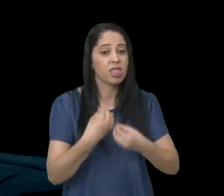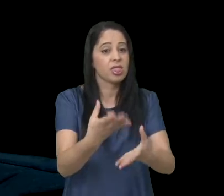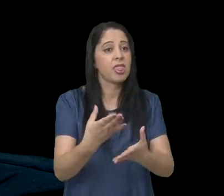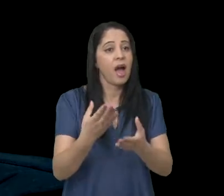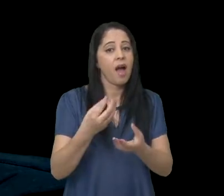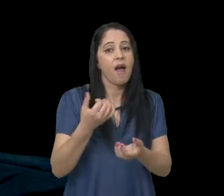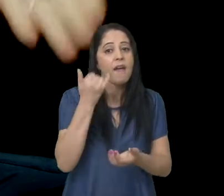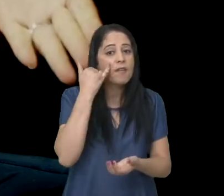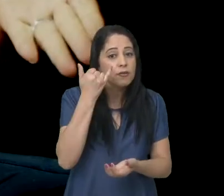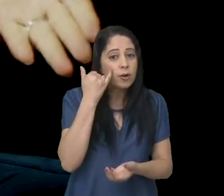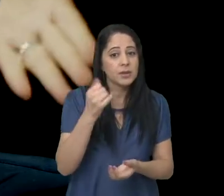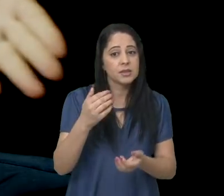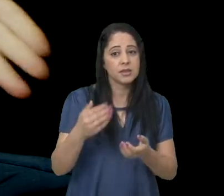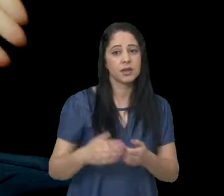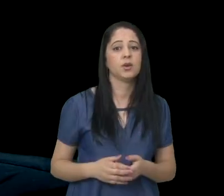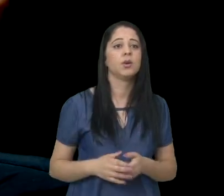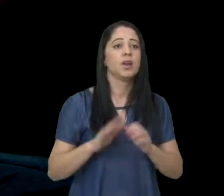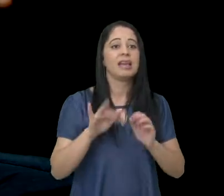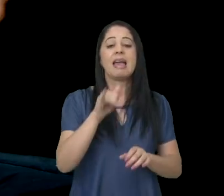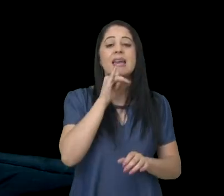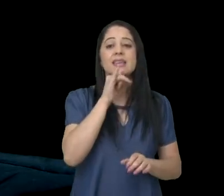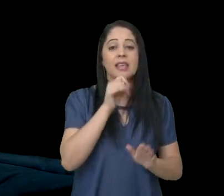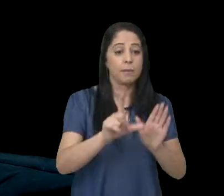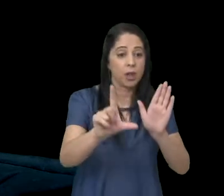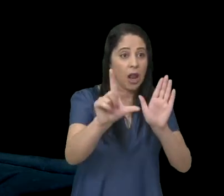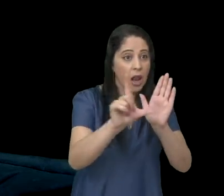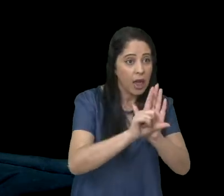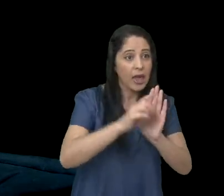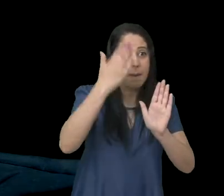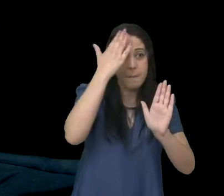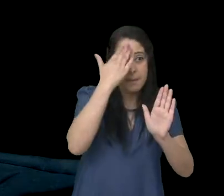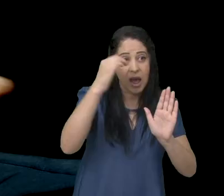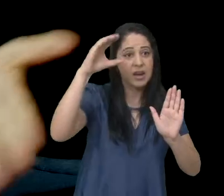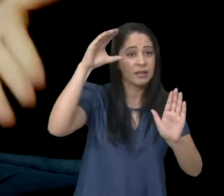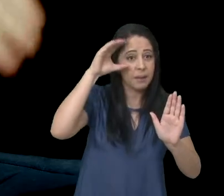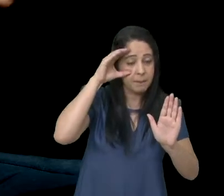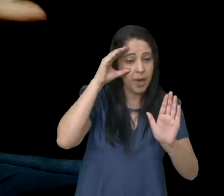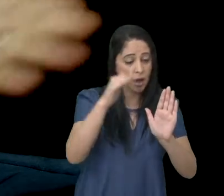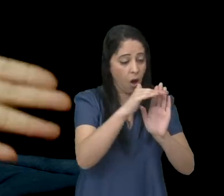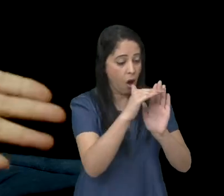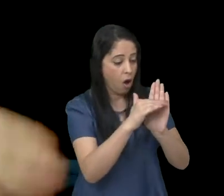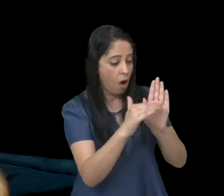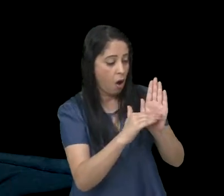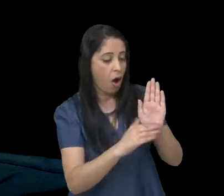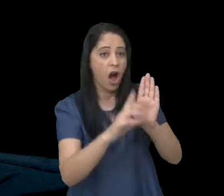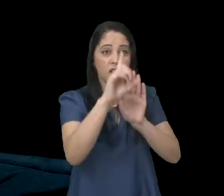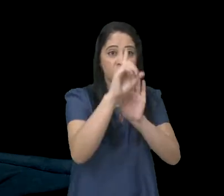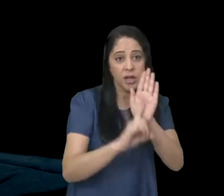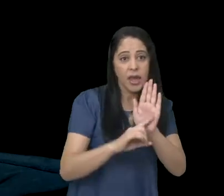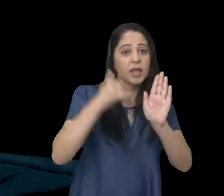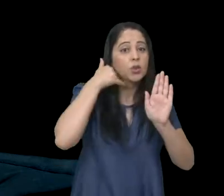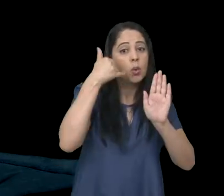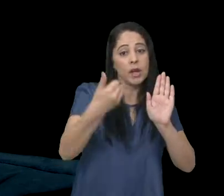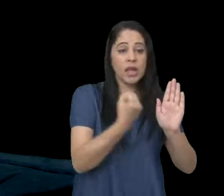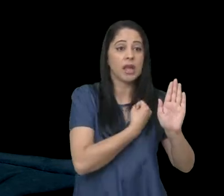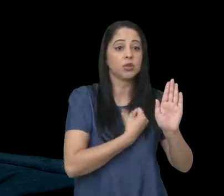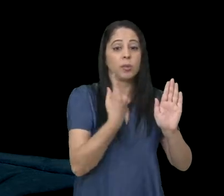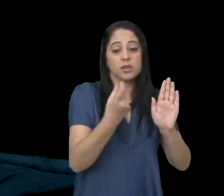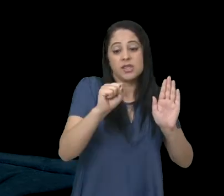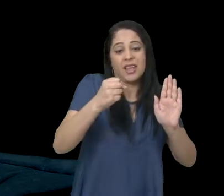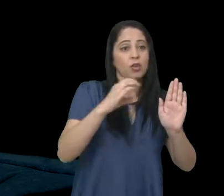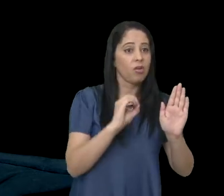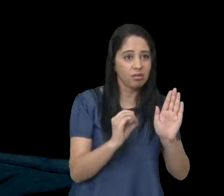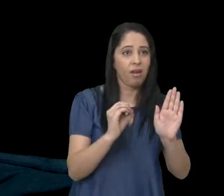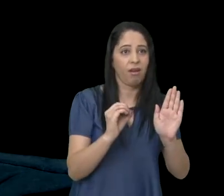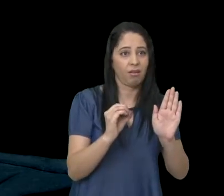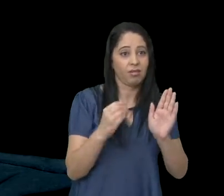mulheres, dizer, ó, aqui, está aqui, a Lei Maria da Penha é isso, você tem direito a isso, você vai no 180. Então, isso sempre é